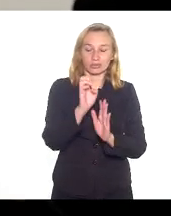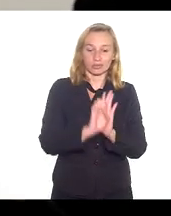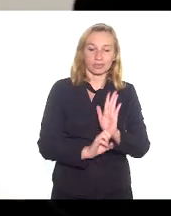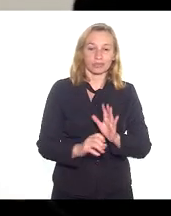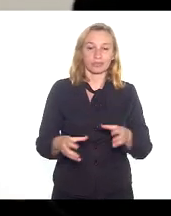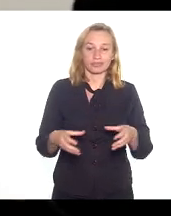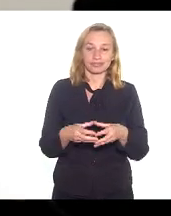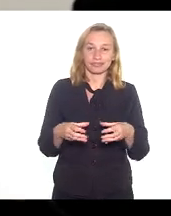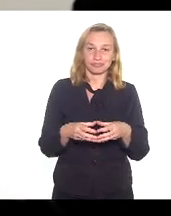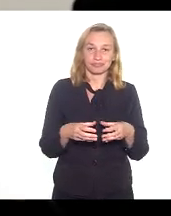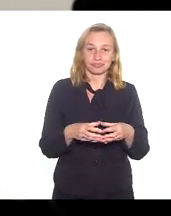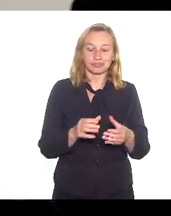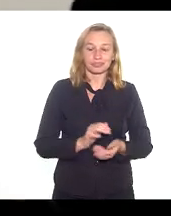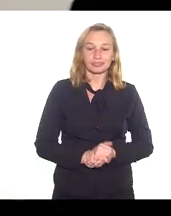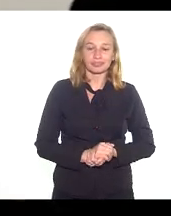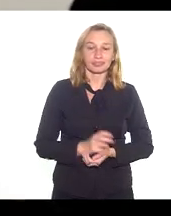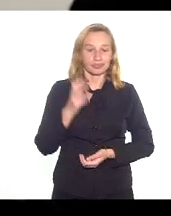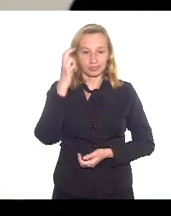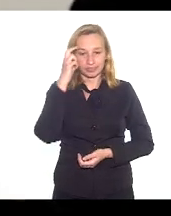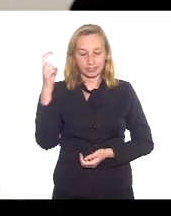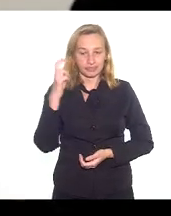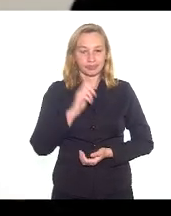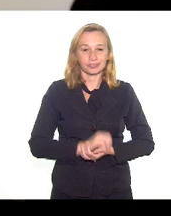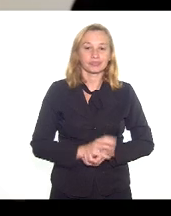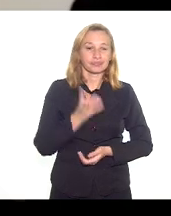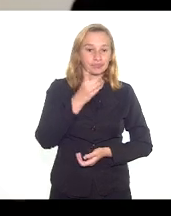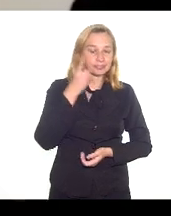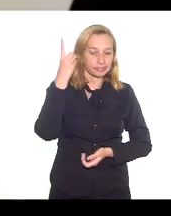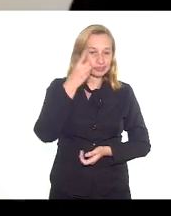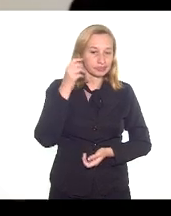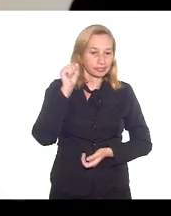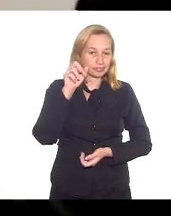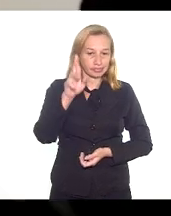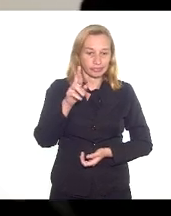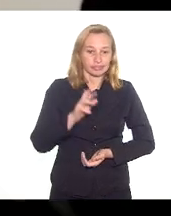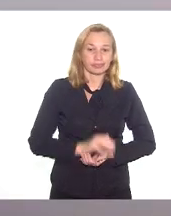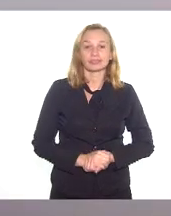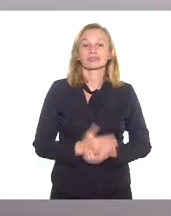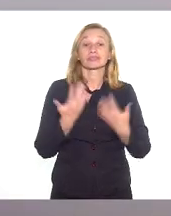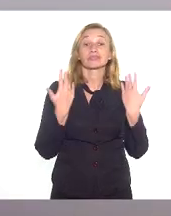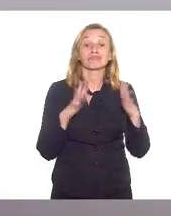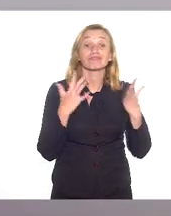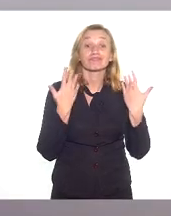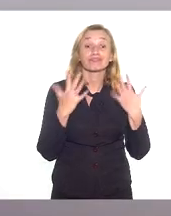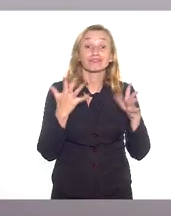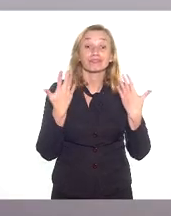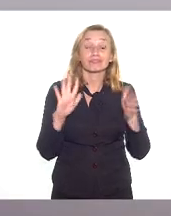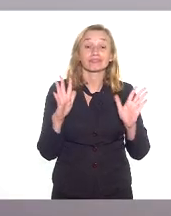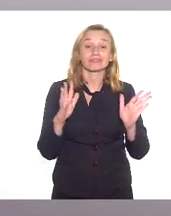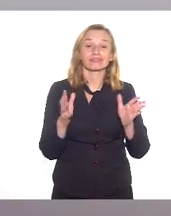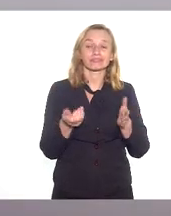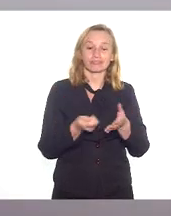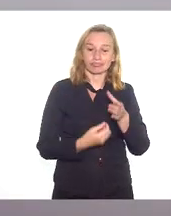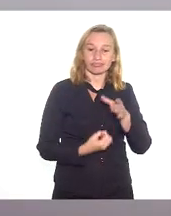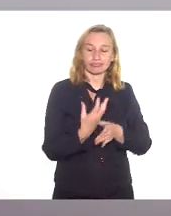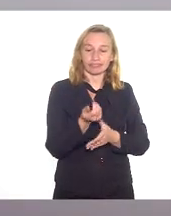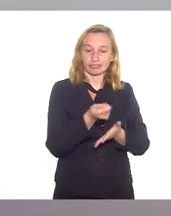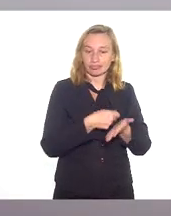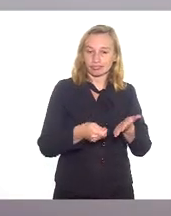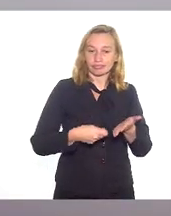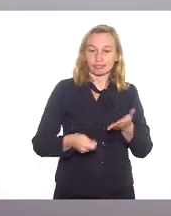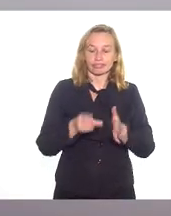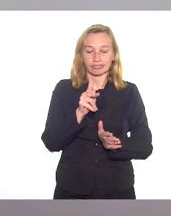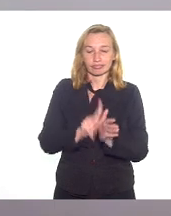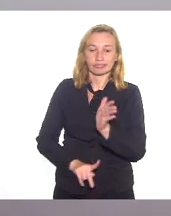Pela Comissão de Cultura, deputado Eliomar. Parabenizando a autora do projeto, o nosso